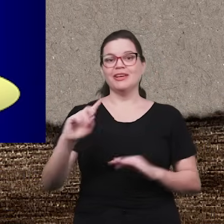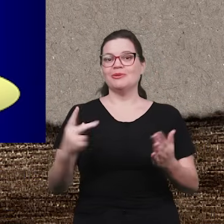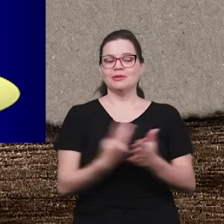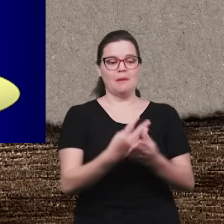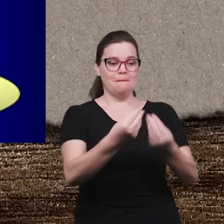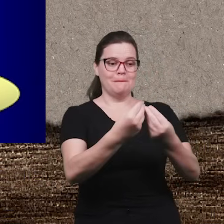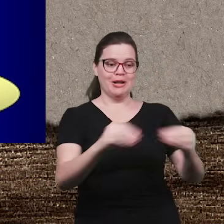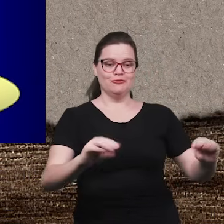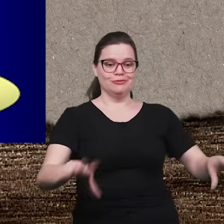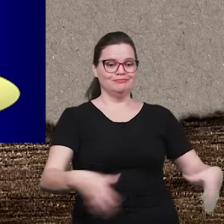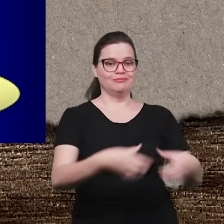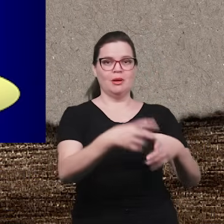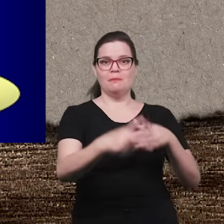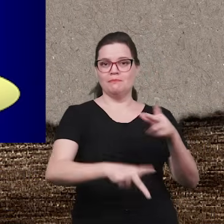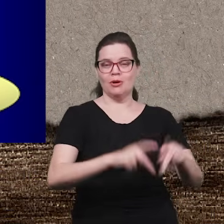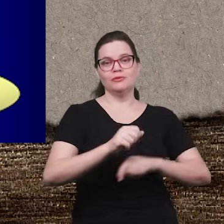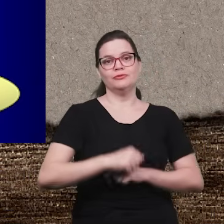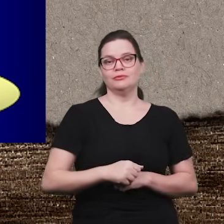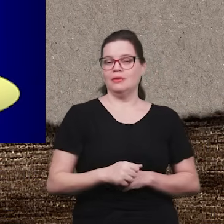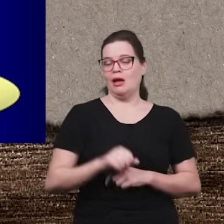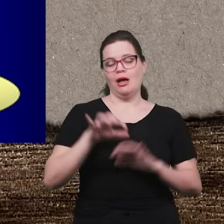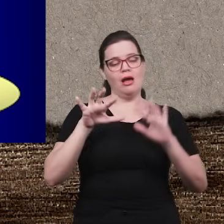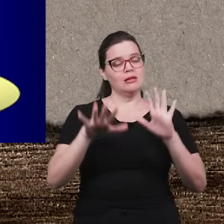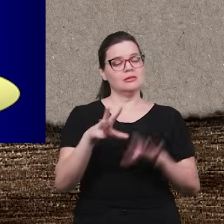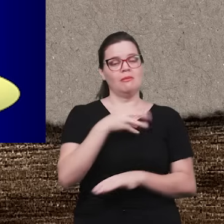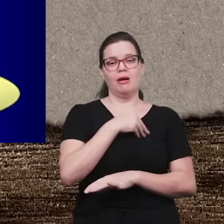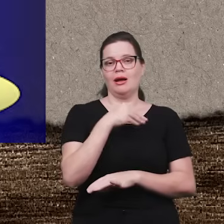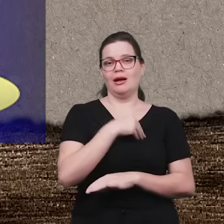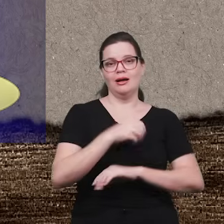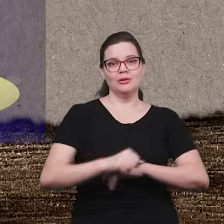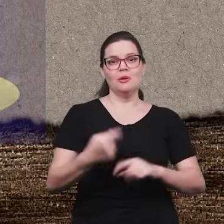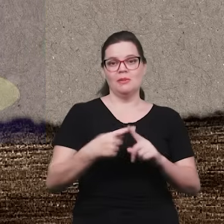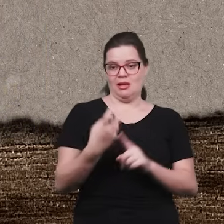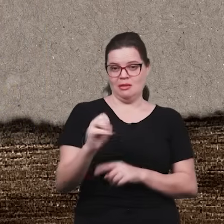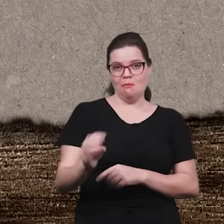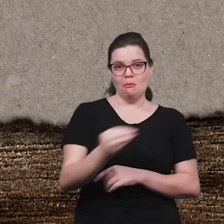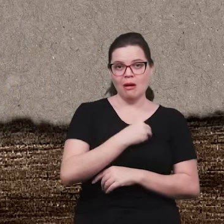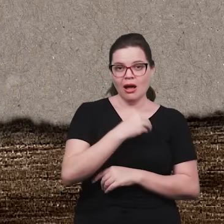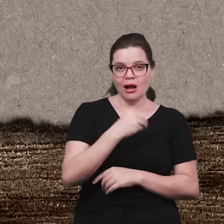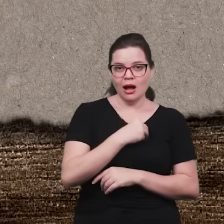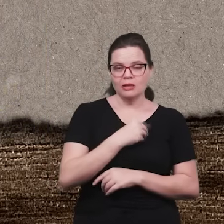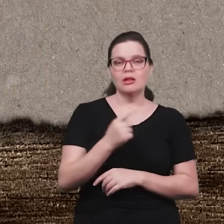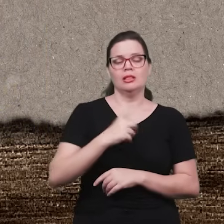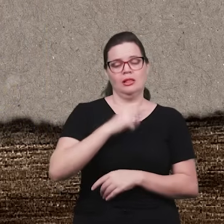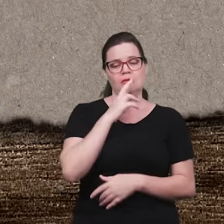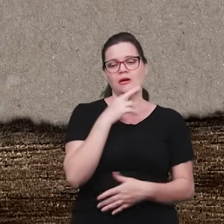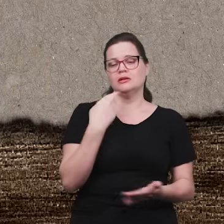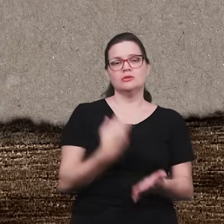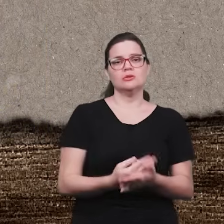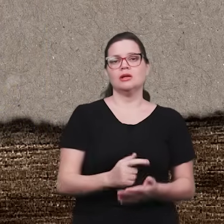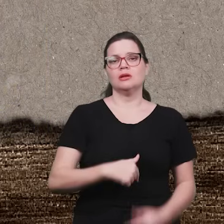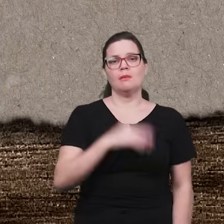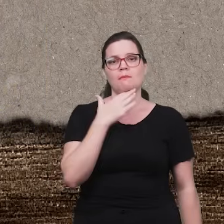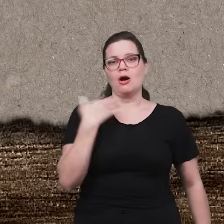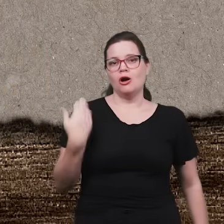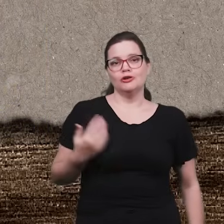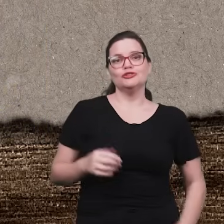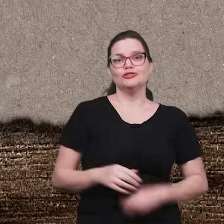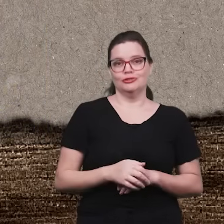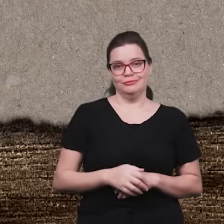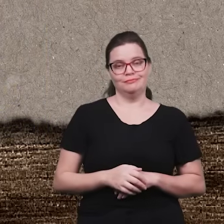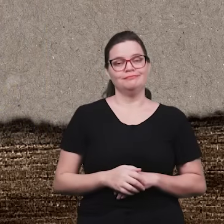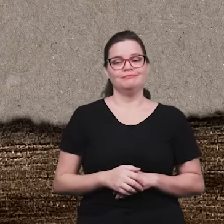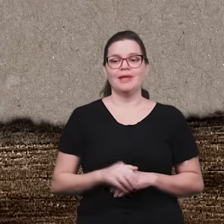traz sempre maldição e morte, porque a Bíblia diz que o salário do pecado é a